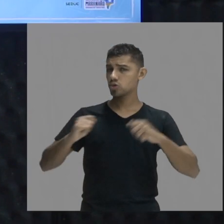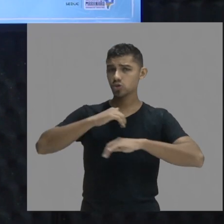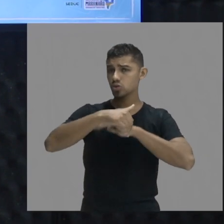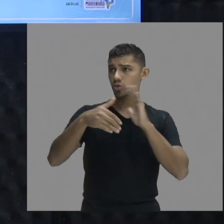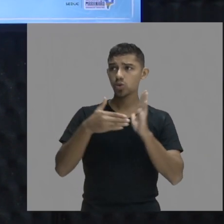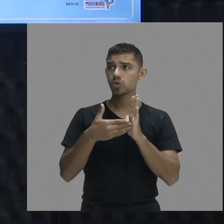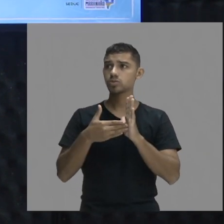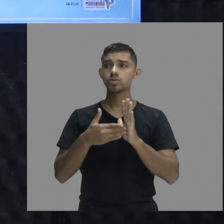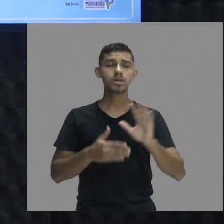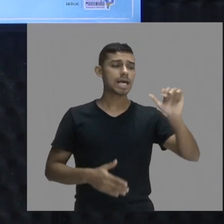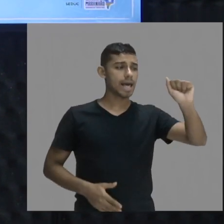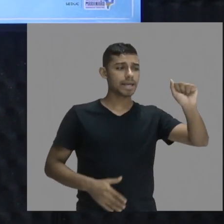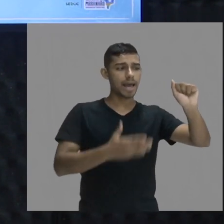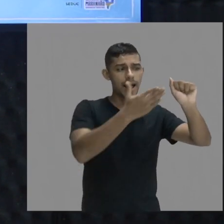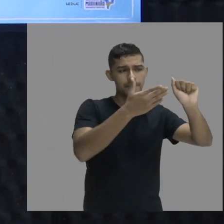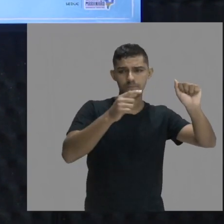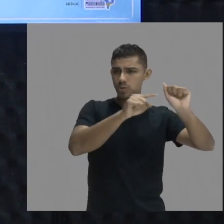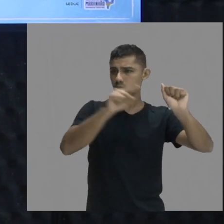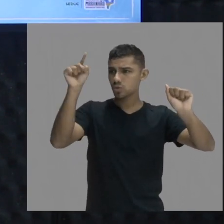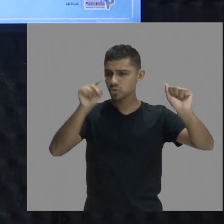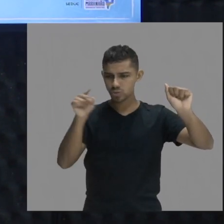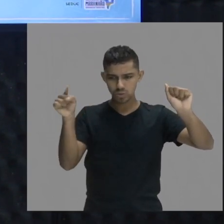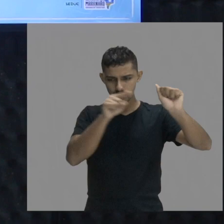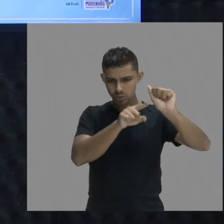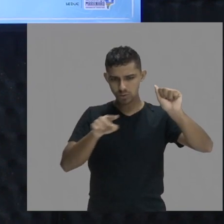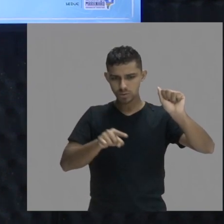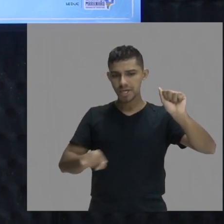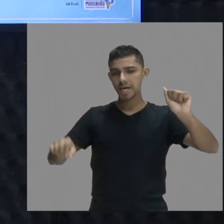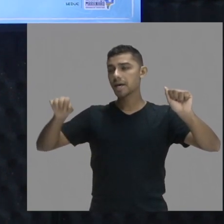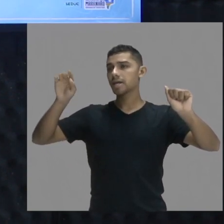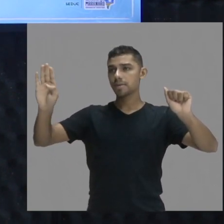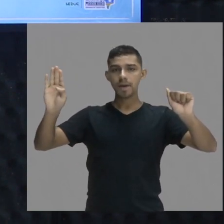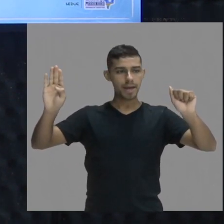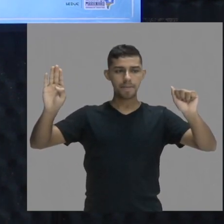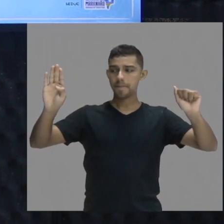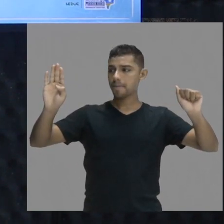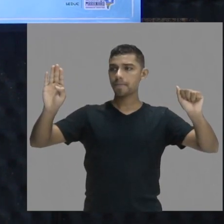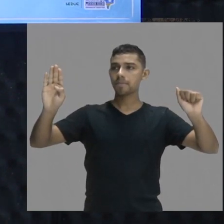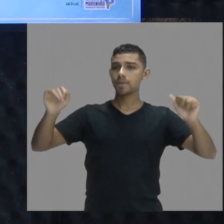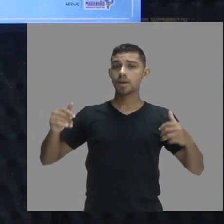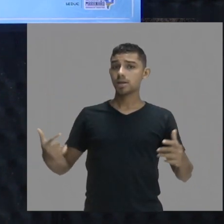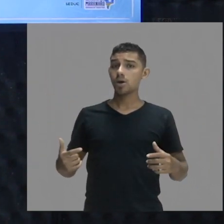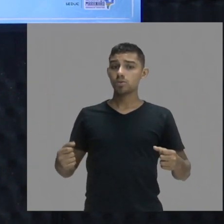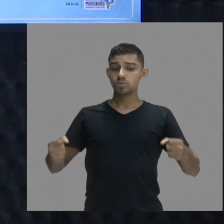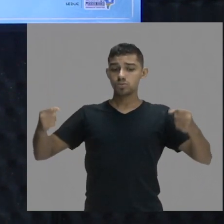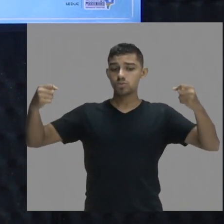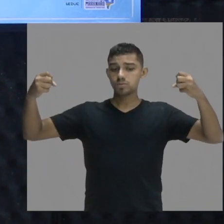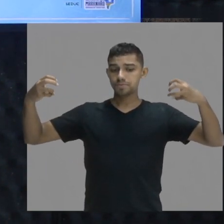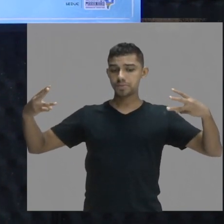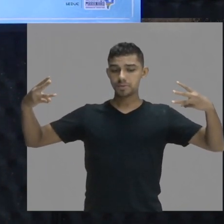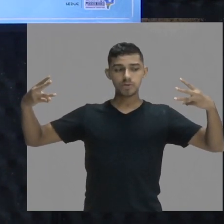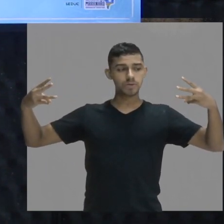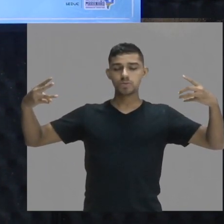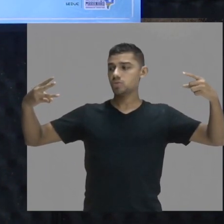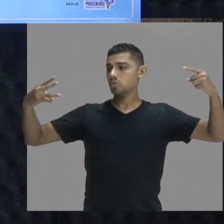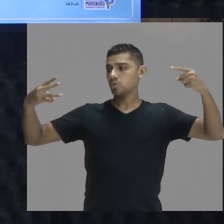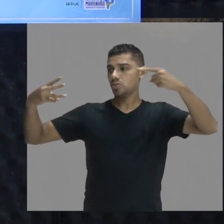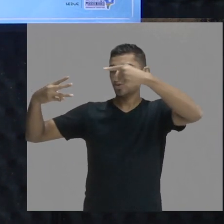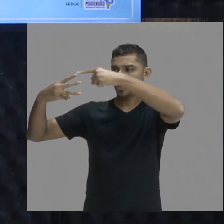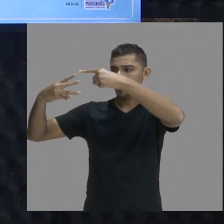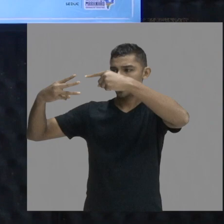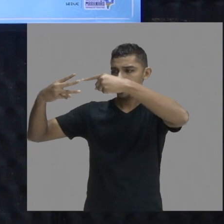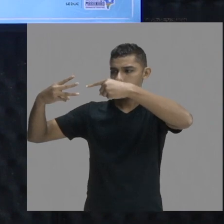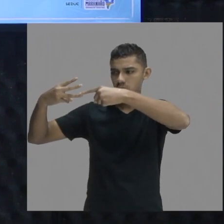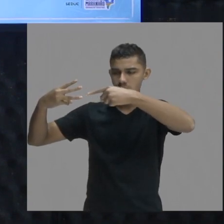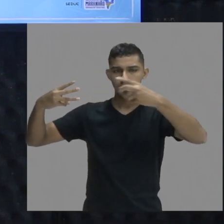elementos de A estão associados a todos de B. Aqui são todas as relações possíveis que você pode fazer entre dois